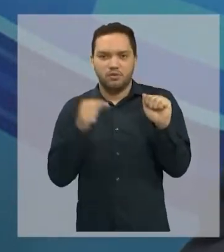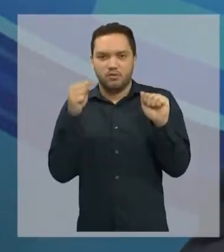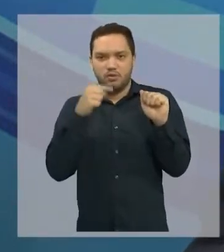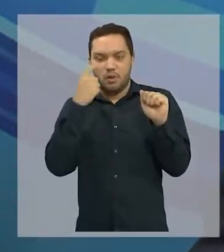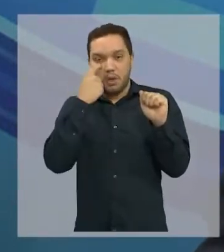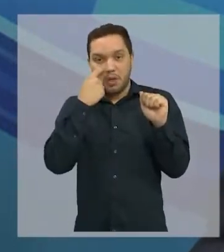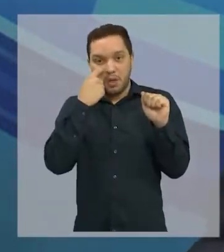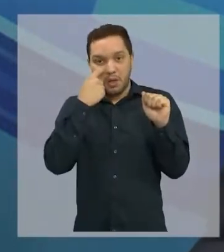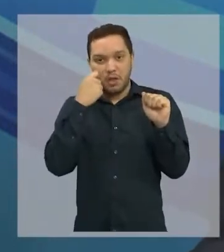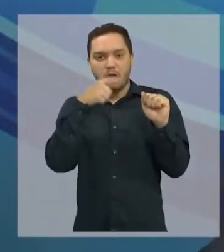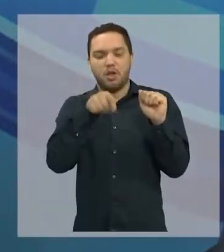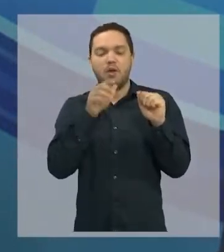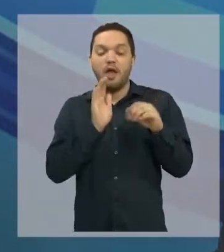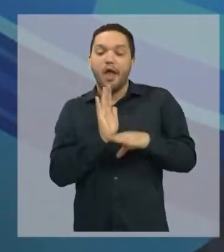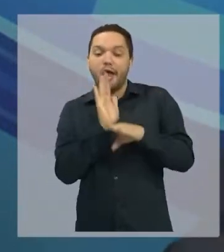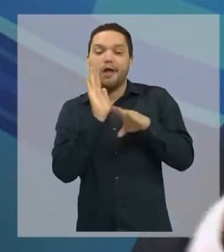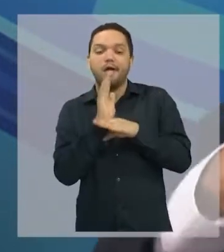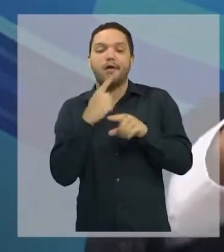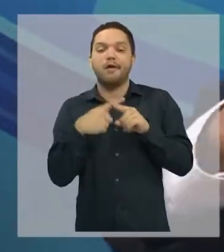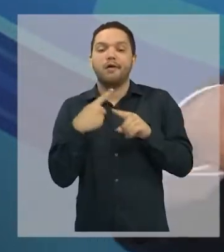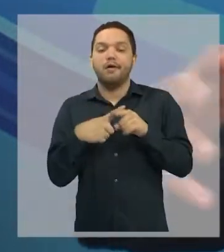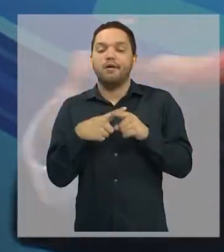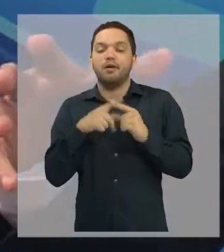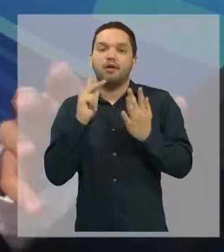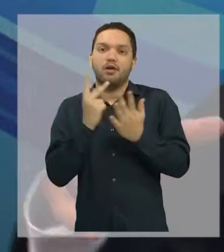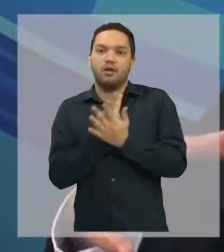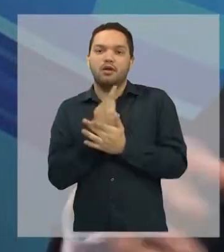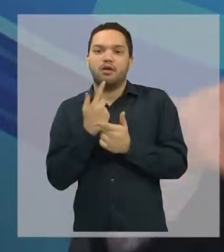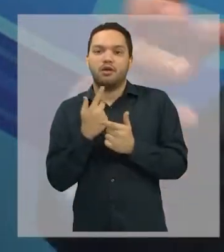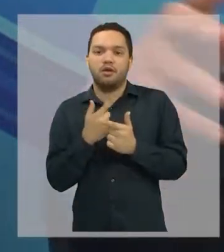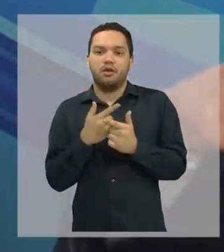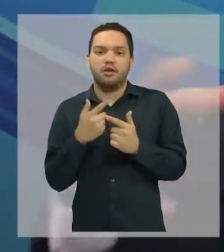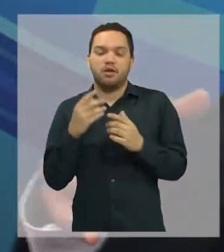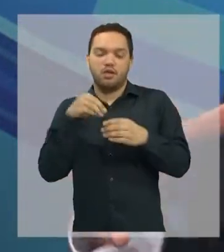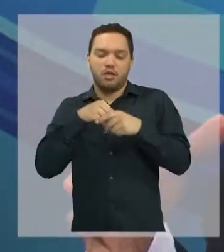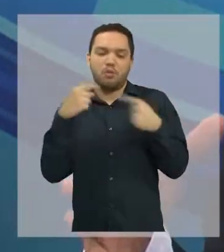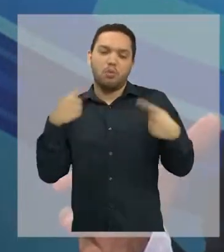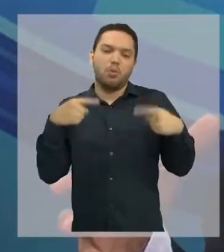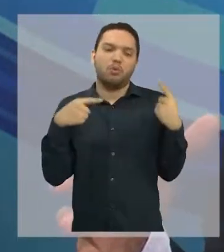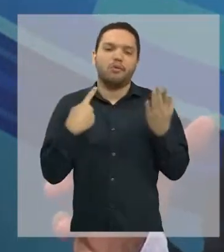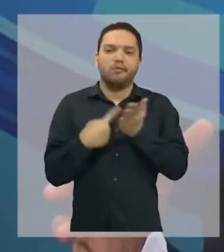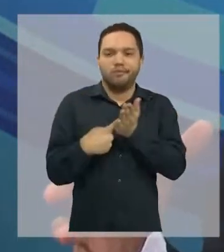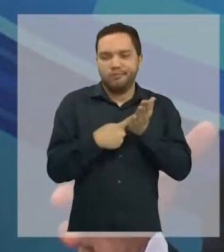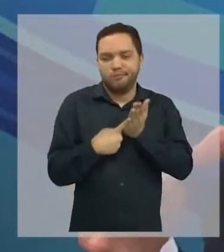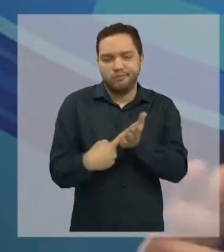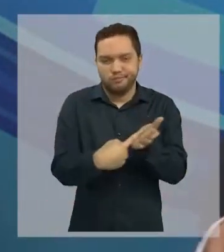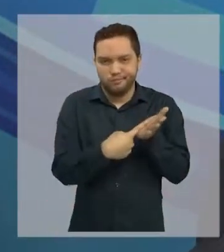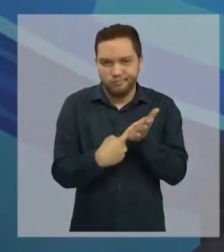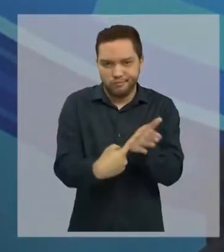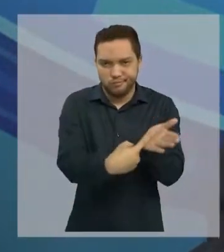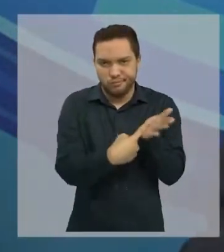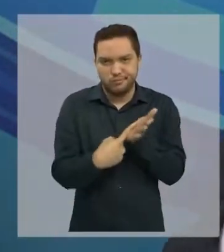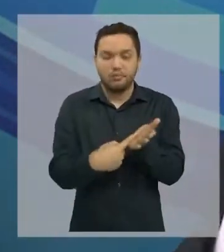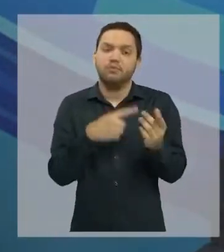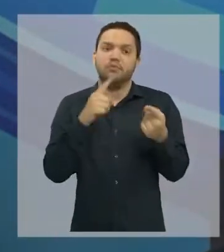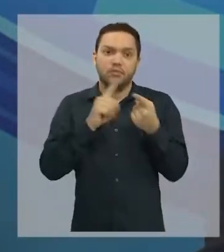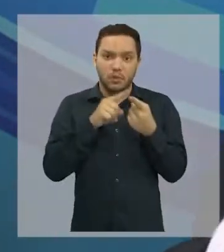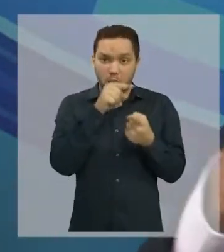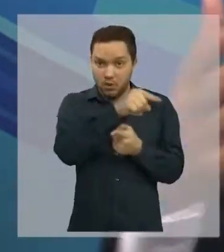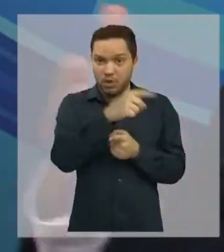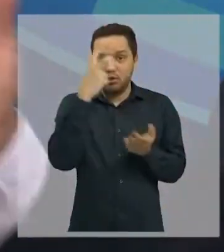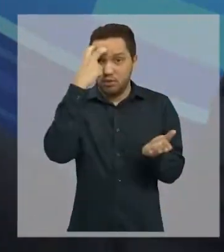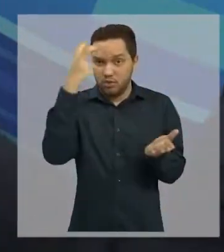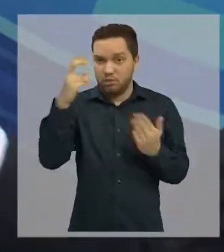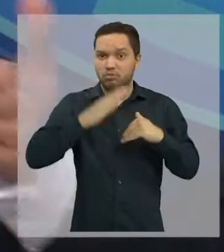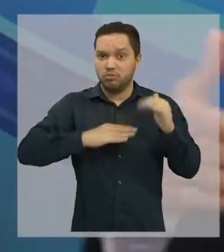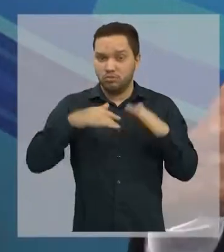não foi propriamente por causa de um patrocínio, foi por causa do impasse entre forças políticas. Né? E pela capacidade técnica, ele